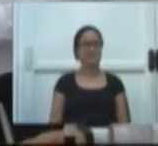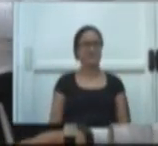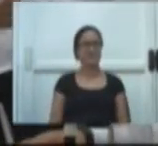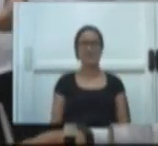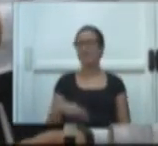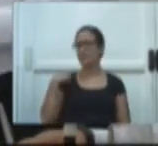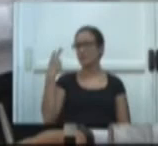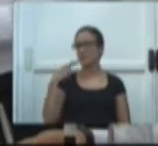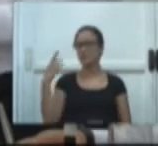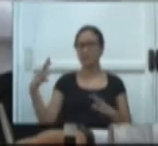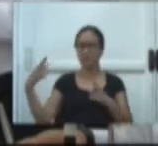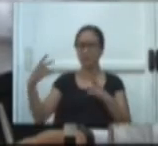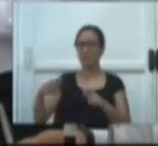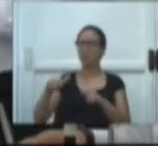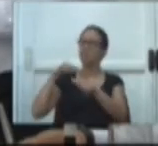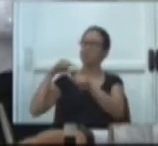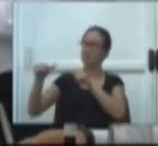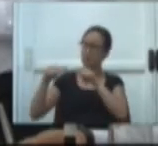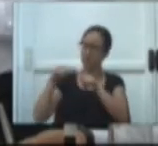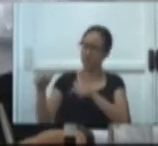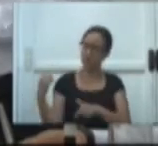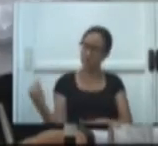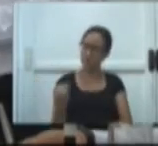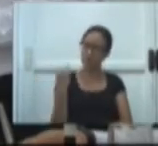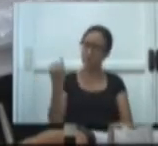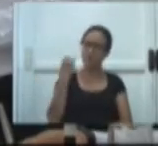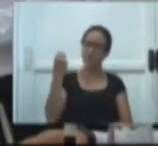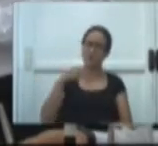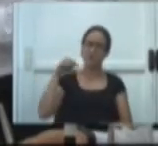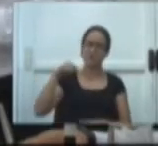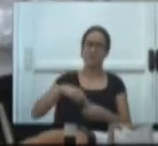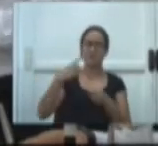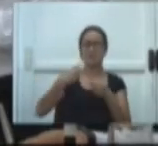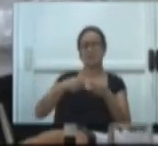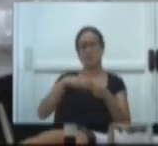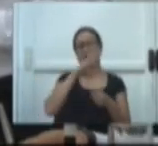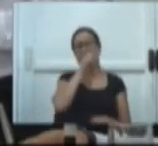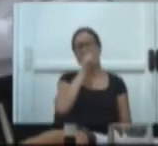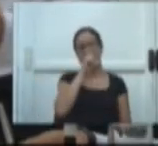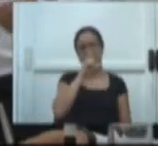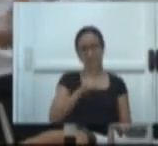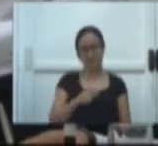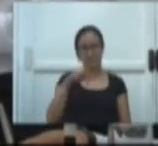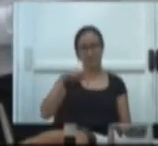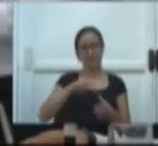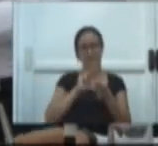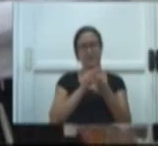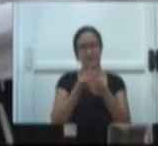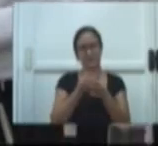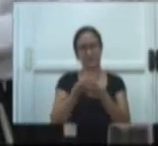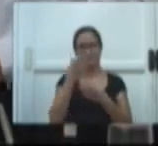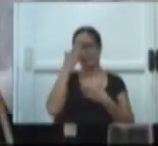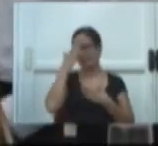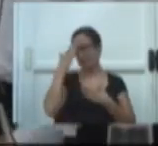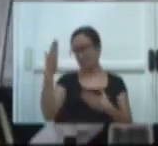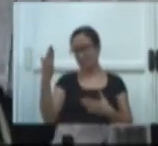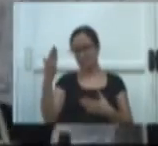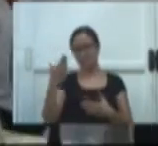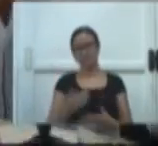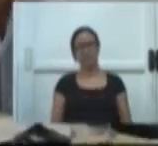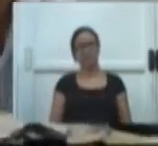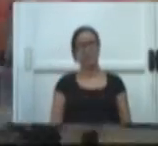aos senhores vereadores por esse trabalho tão importante para a nossa cidade, exercido aqui pela Câmara Municipal. Muito obrigado.